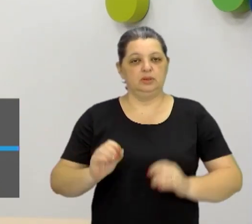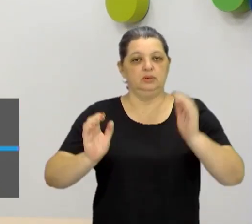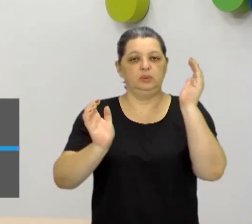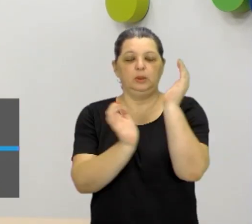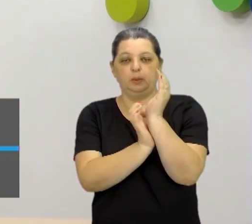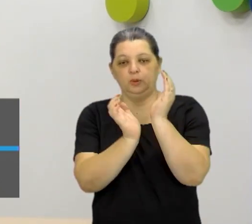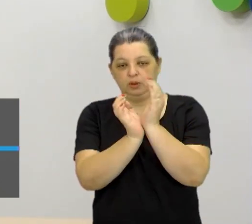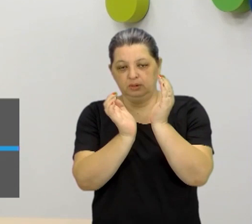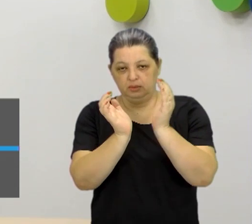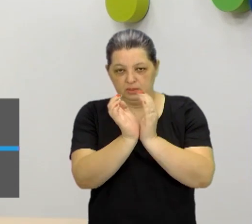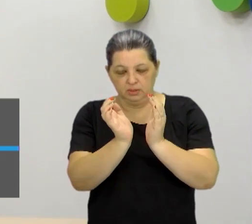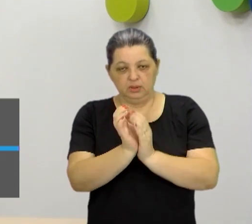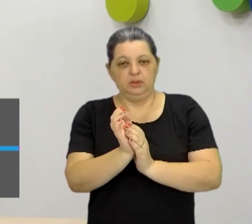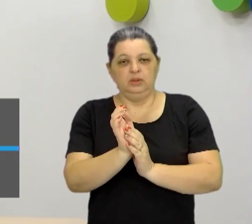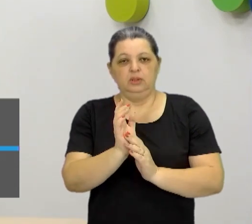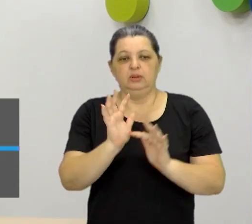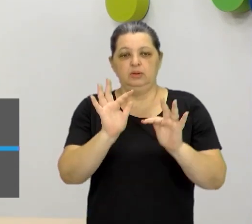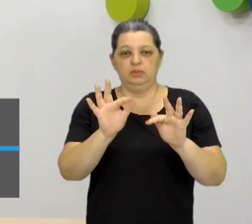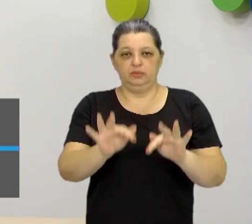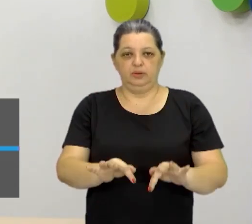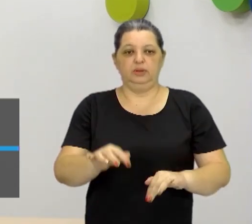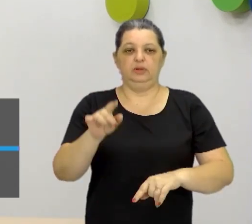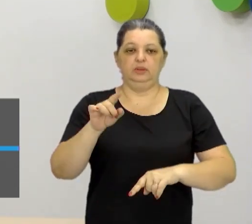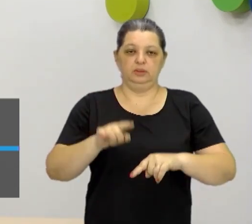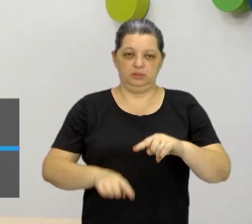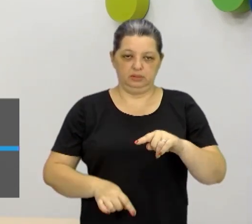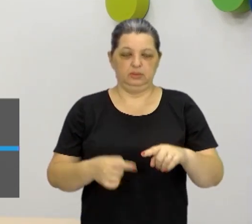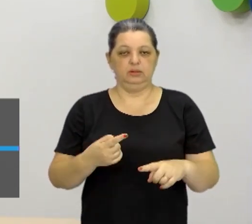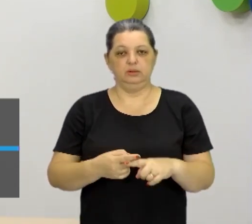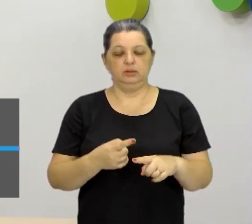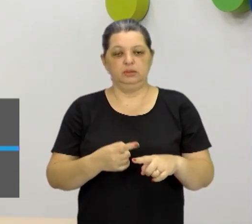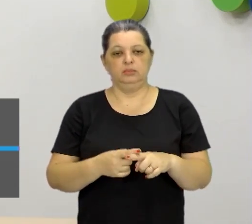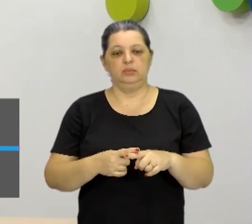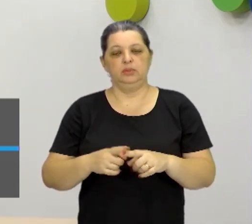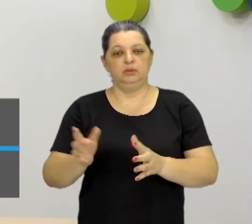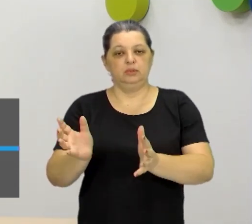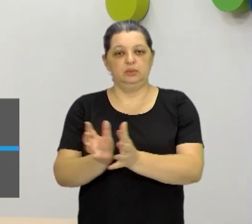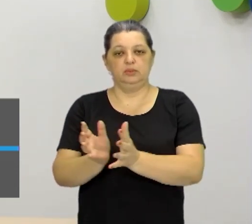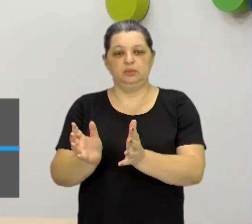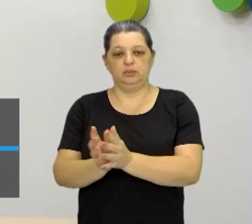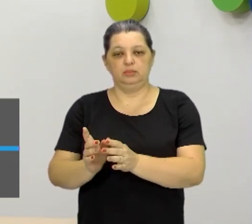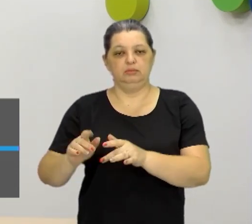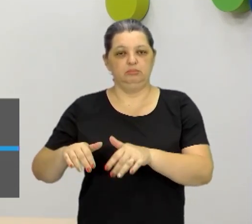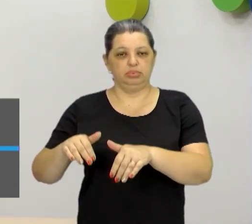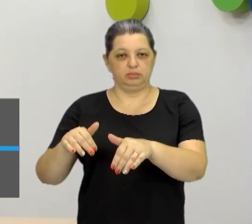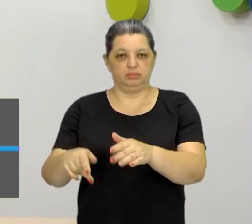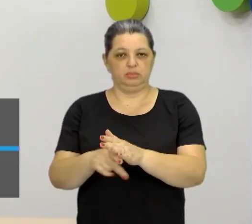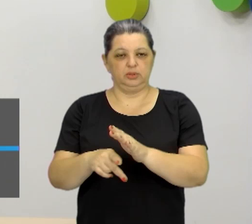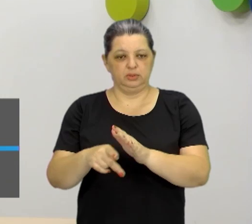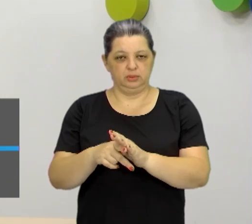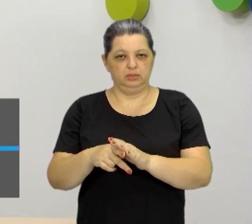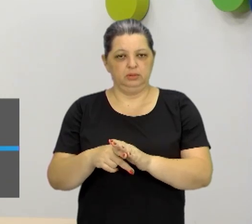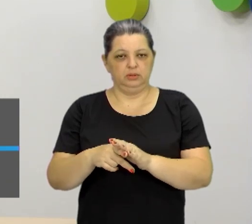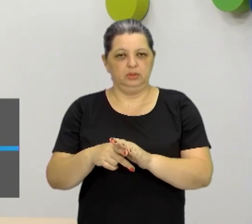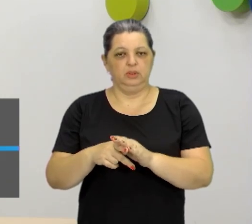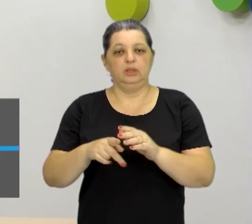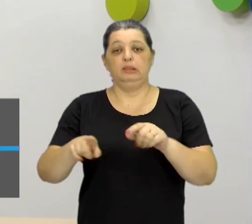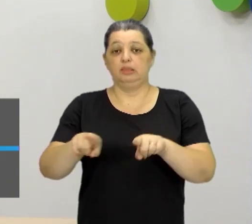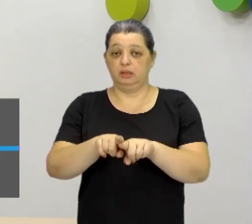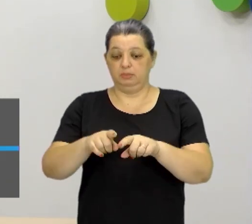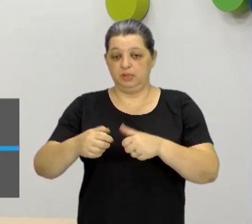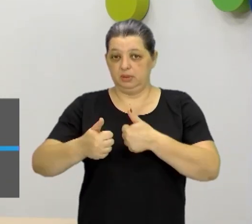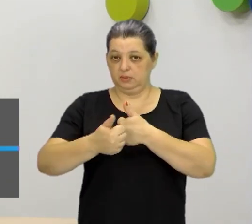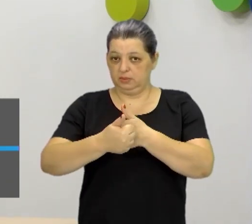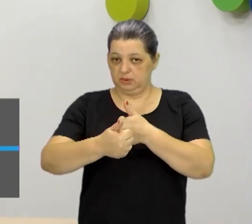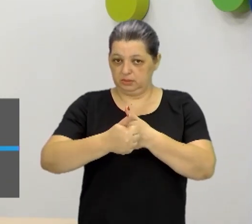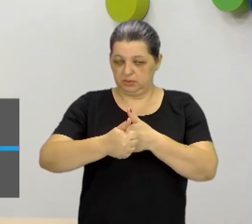censura, retirada das tropas lá do Afeganistão e essa aproximação com o Ocidente. Isso